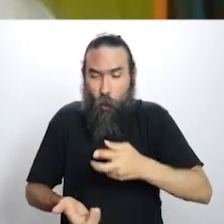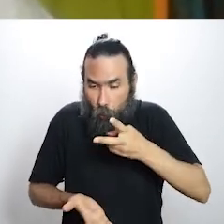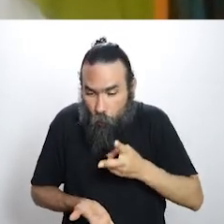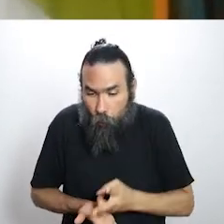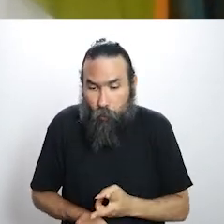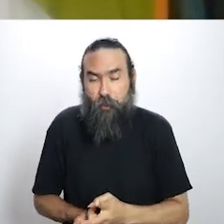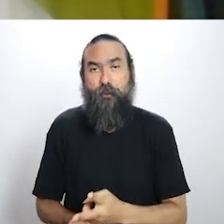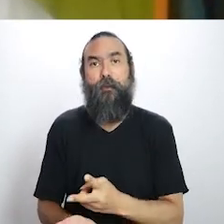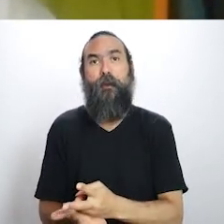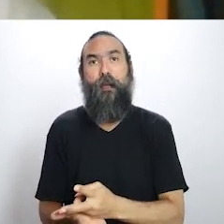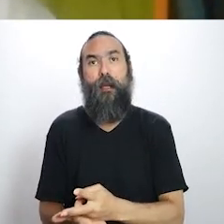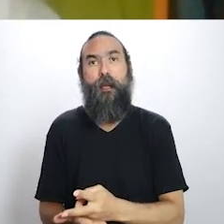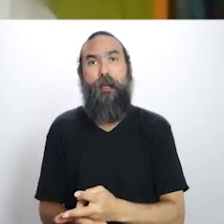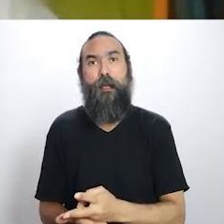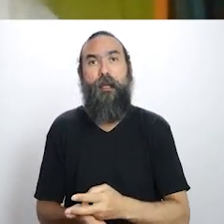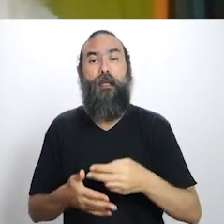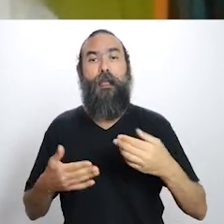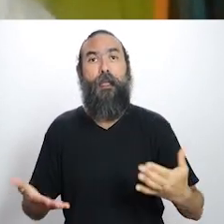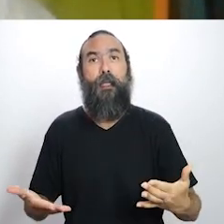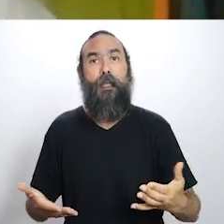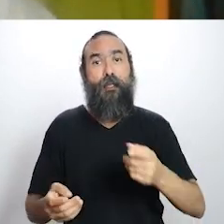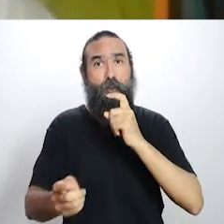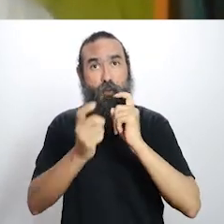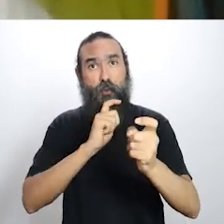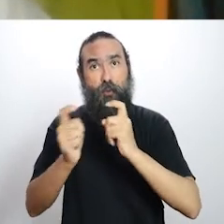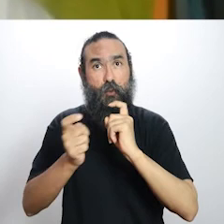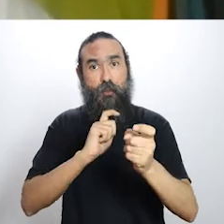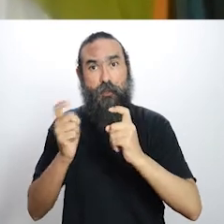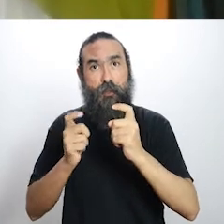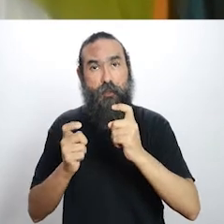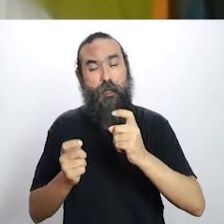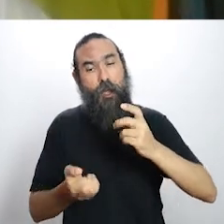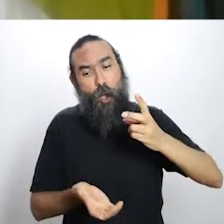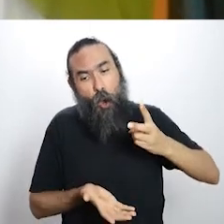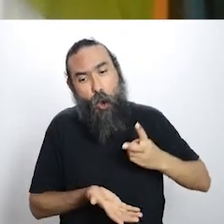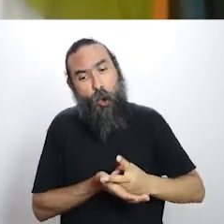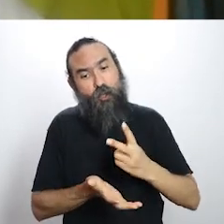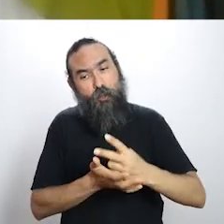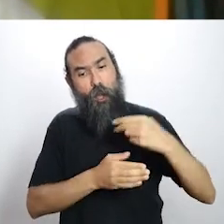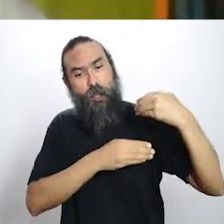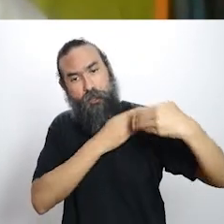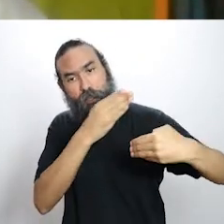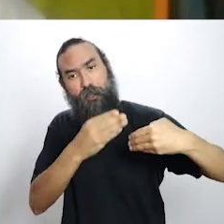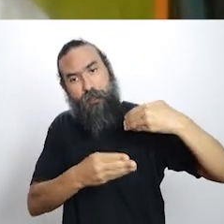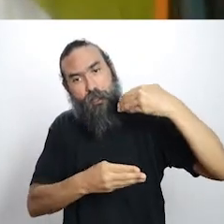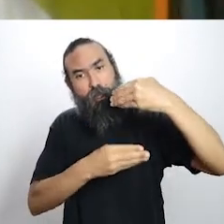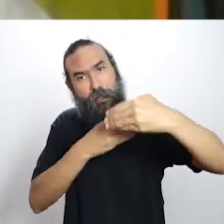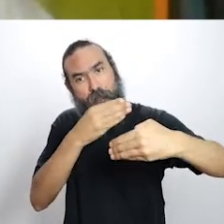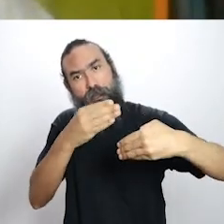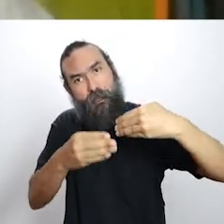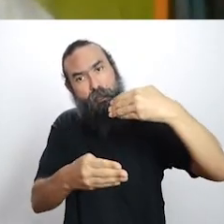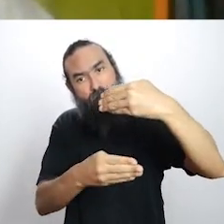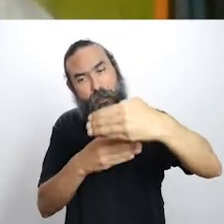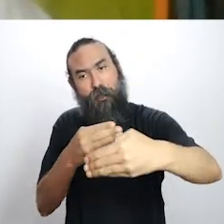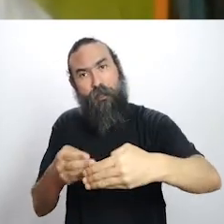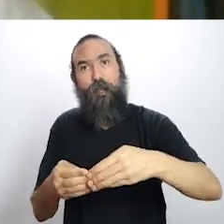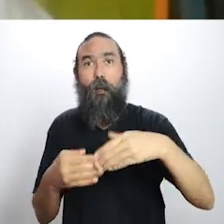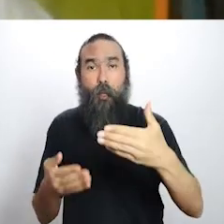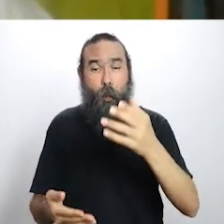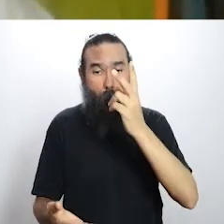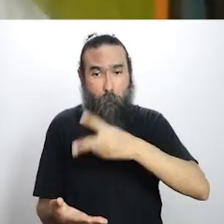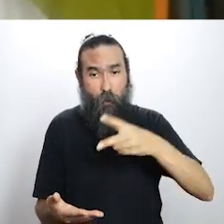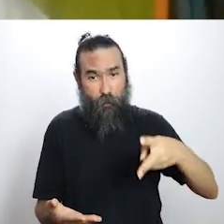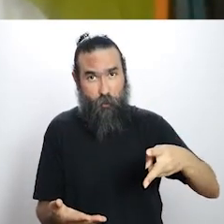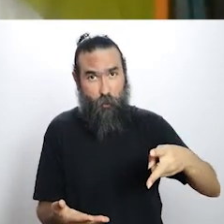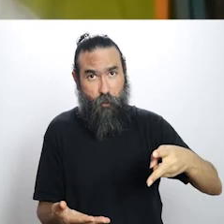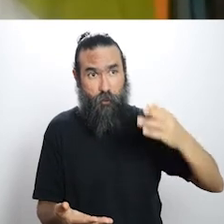e continuar e ter essa discussão intergeracional, que sempre é muito importante, que a gente sempre tem os